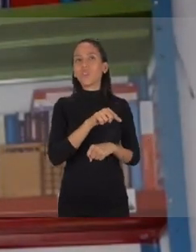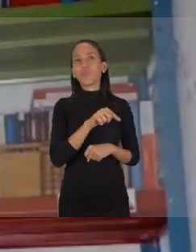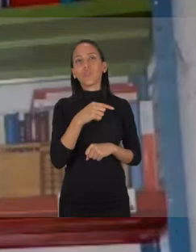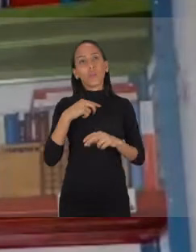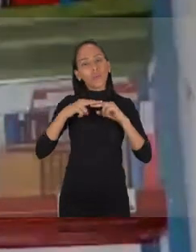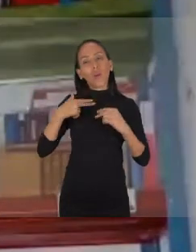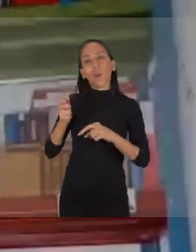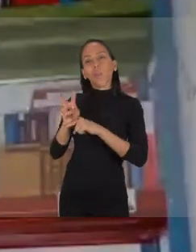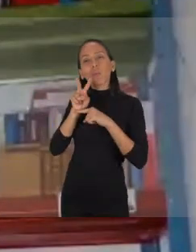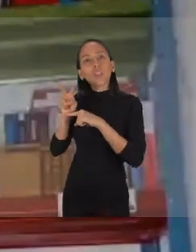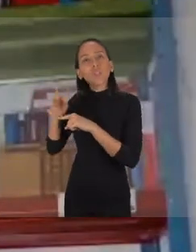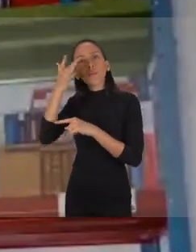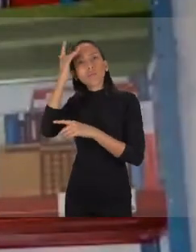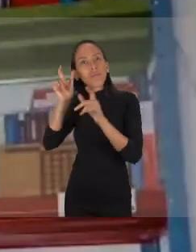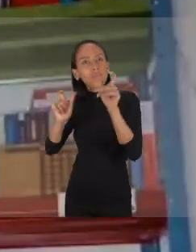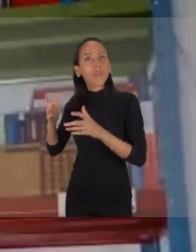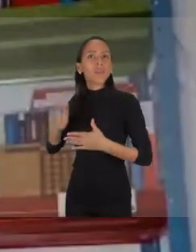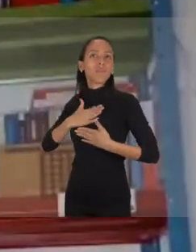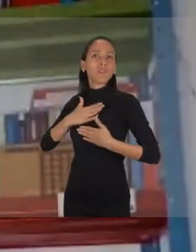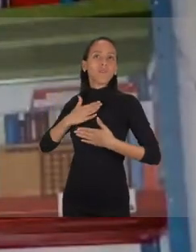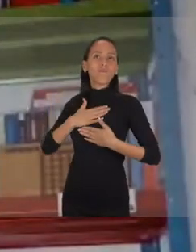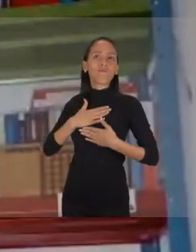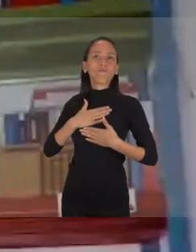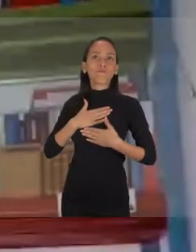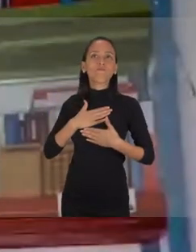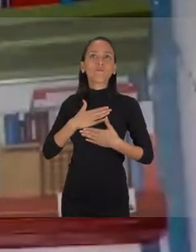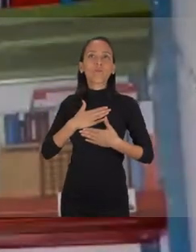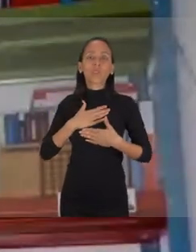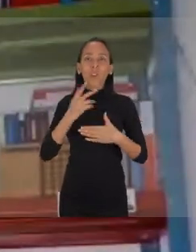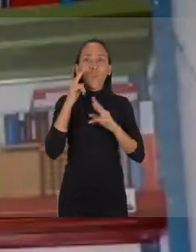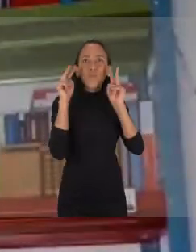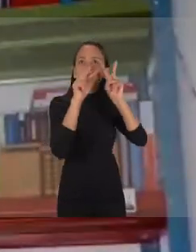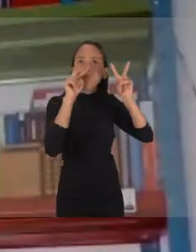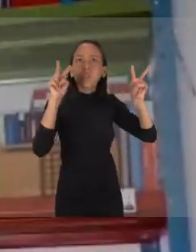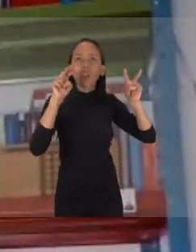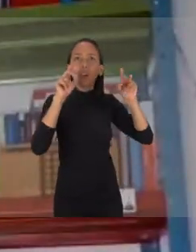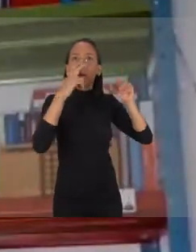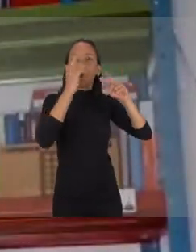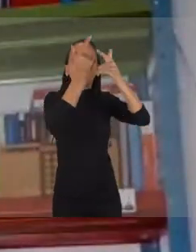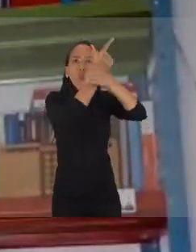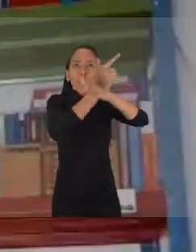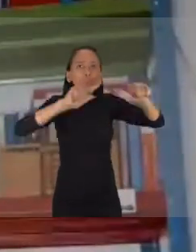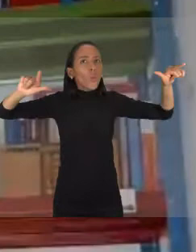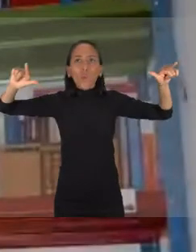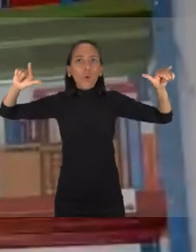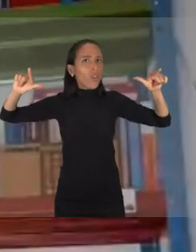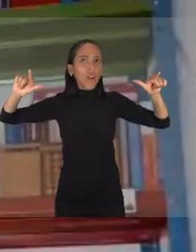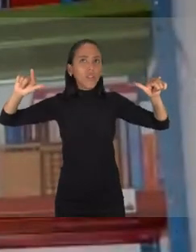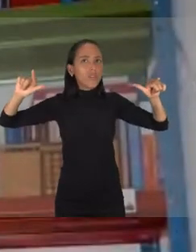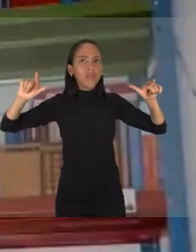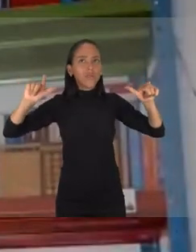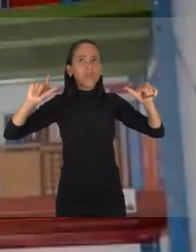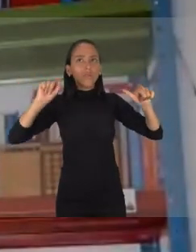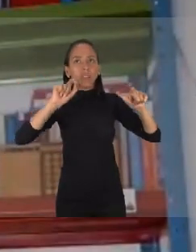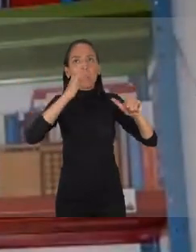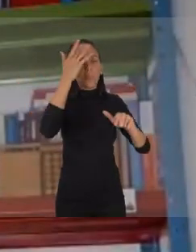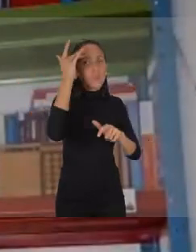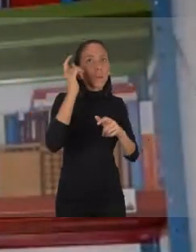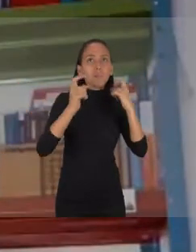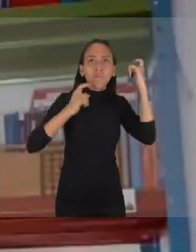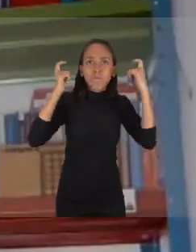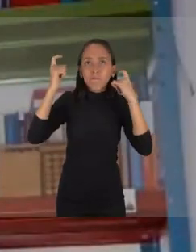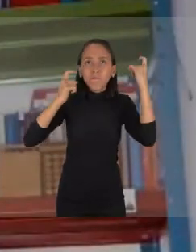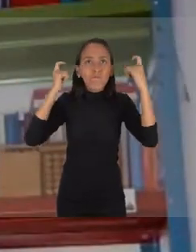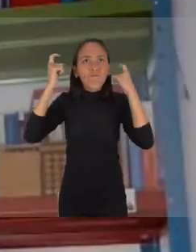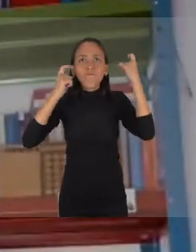quero prateleiras que foram totalmente, né, foram totalmente esvaziadas pelas pessoas bastante preocupadas